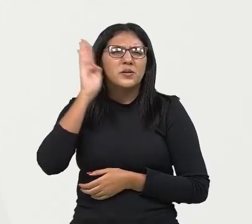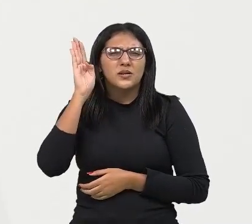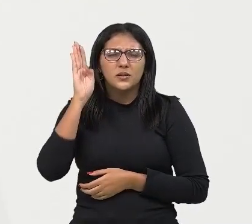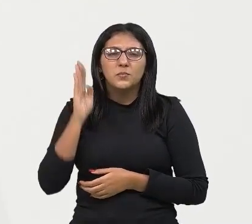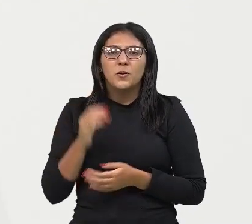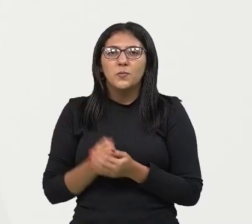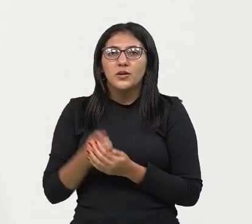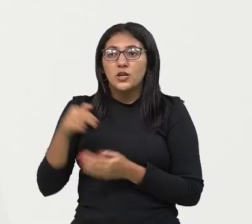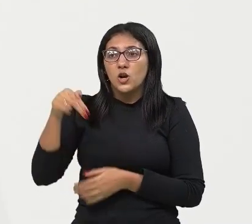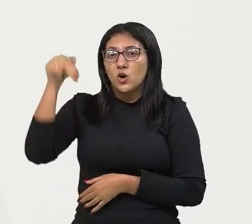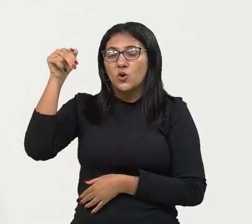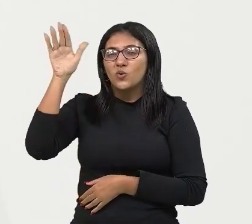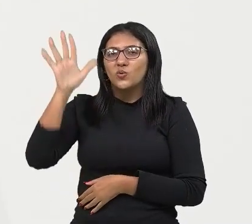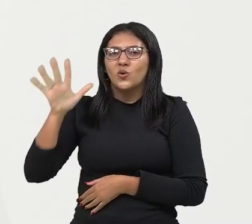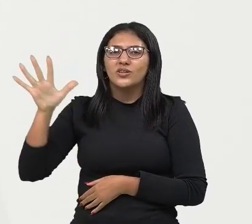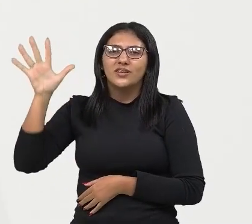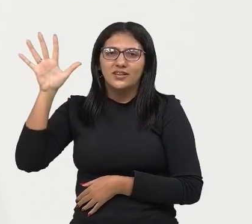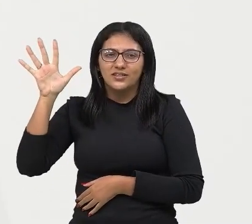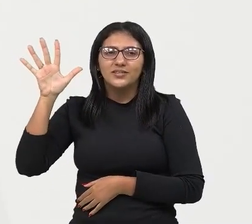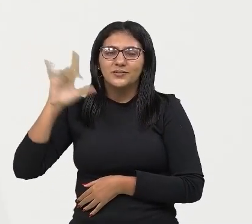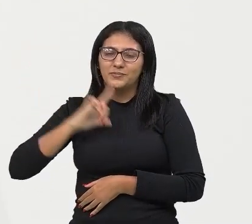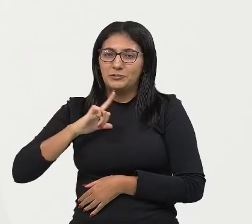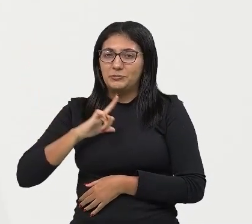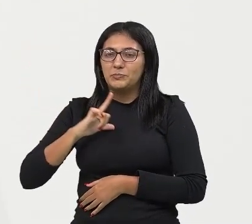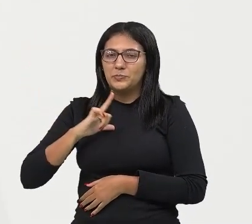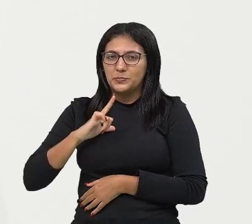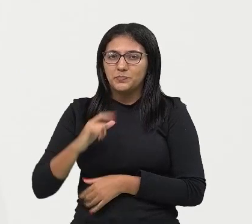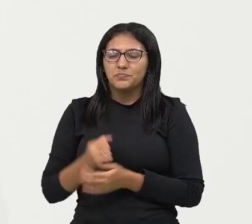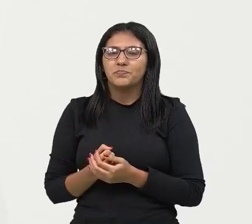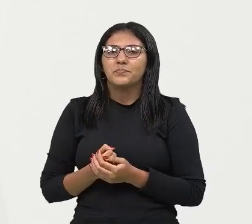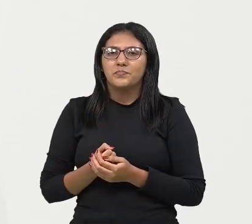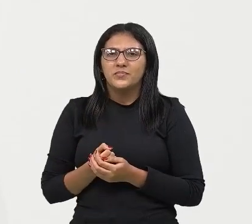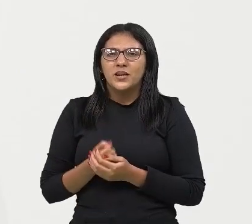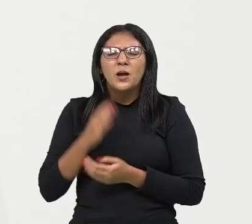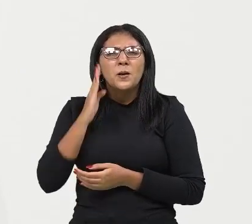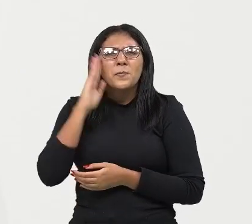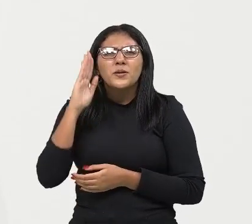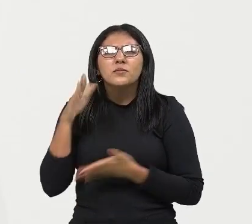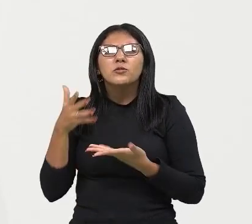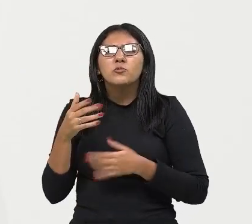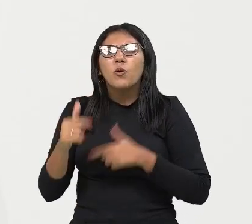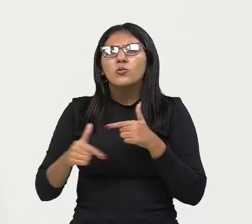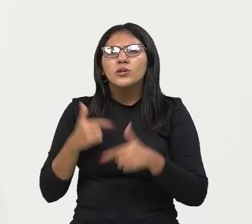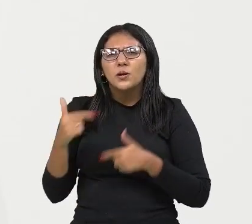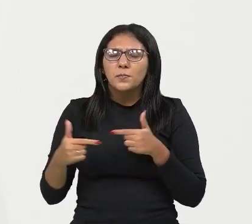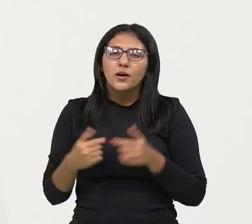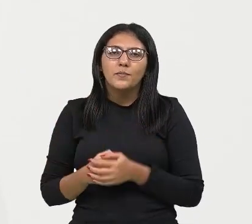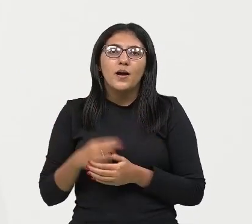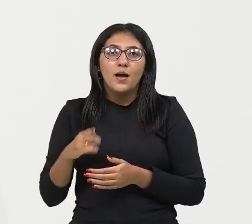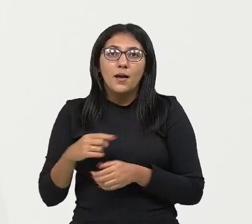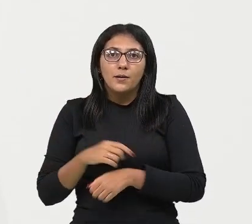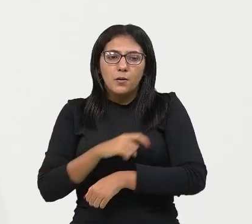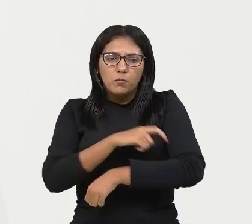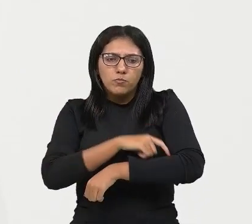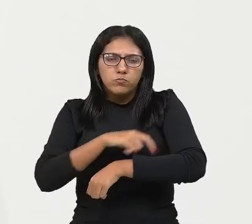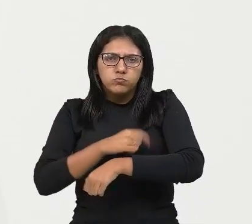no Nordeste brasileiro, onde ocorreu principalmente o quê? A produção